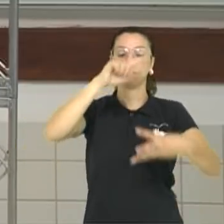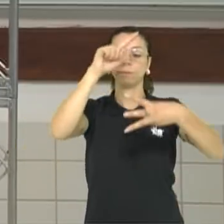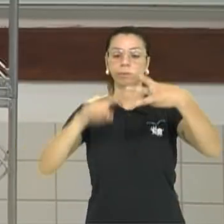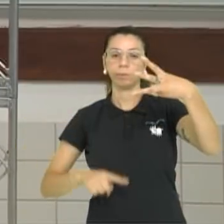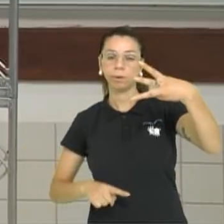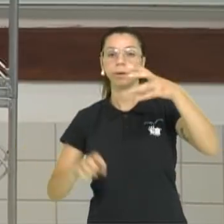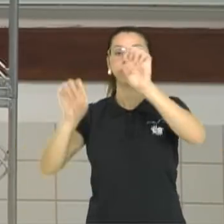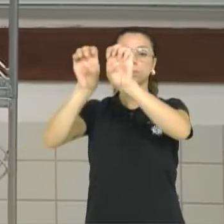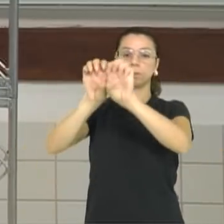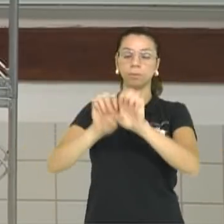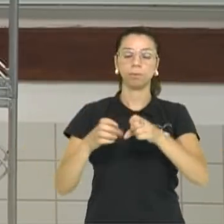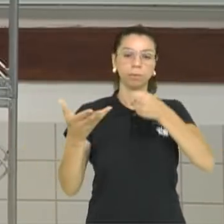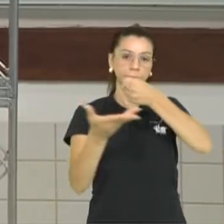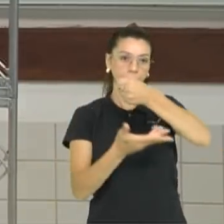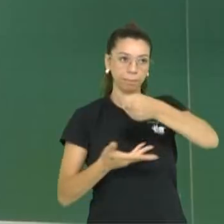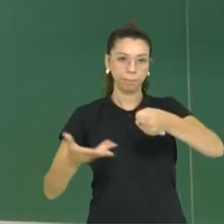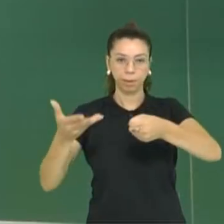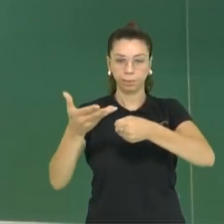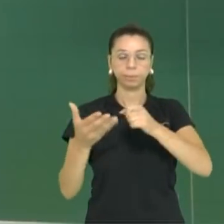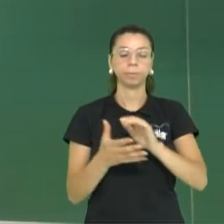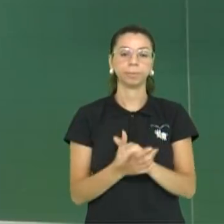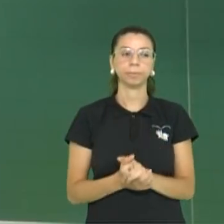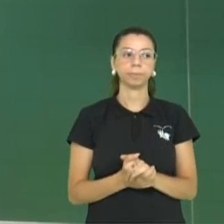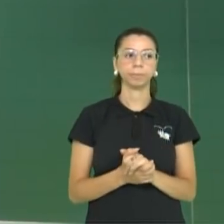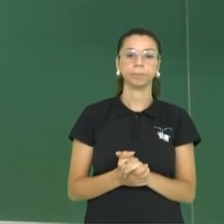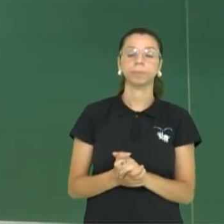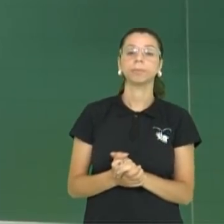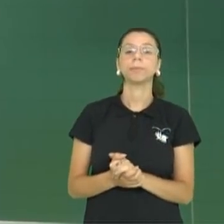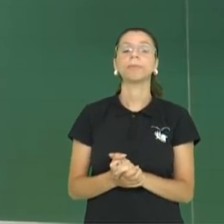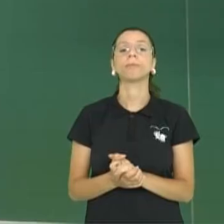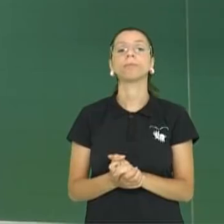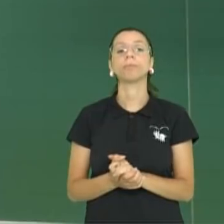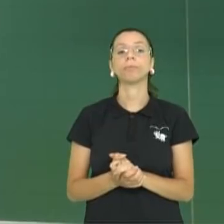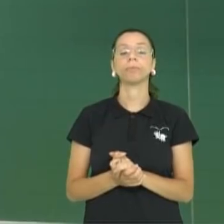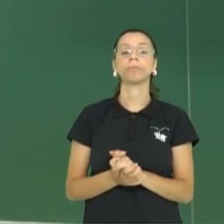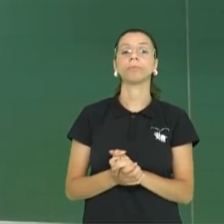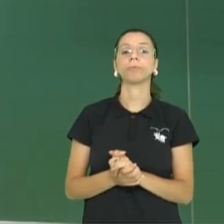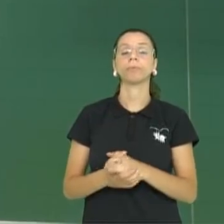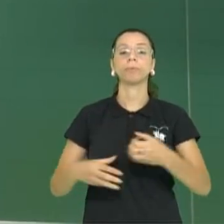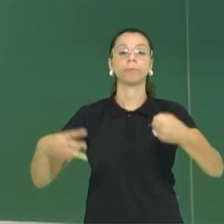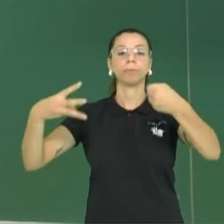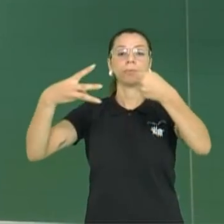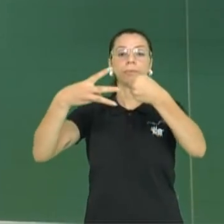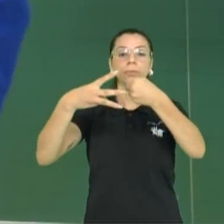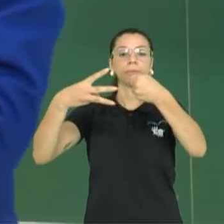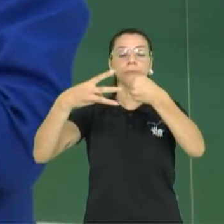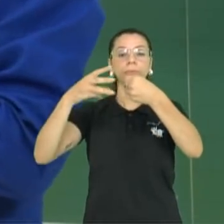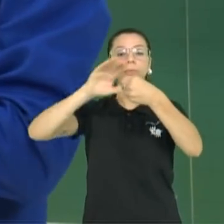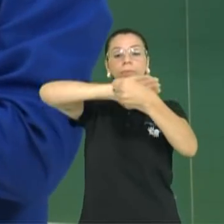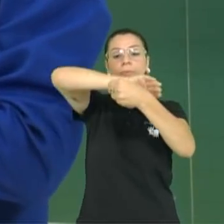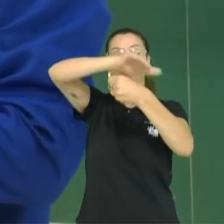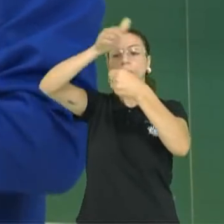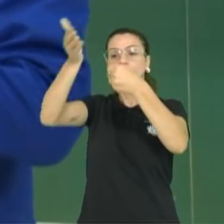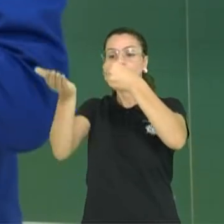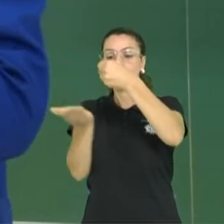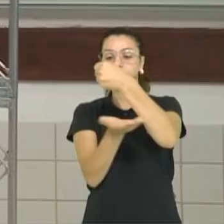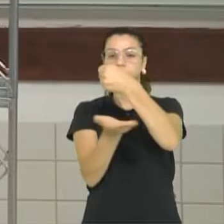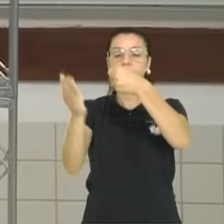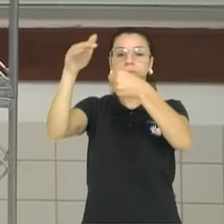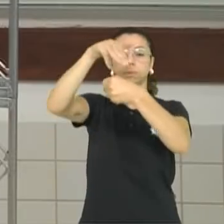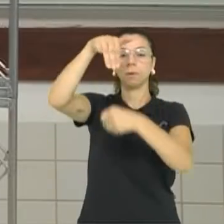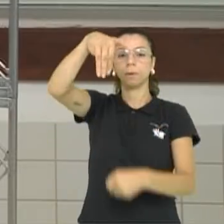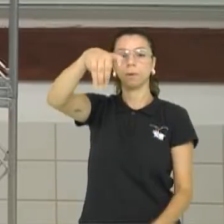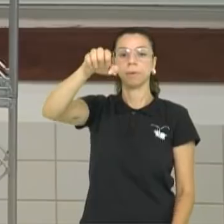olhar comigo aqui no nosso modelo? Nós temos a parte mais externa, aqui ó, que é a membrana plasmática,